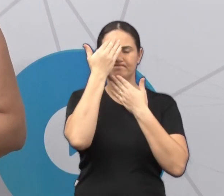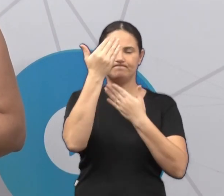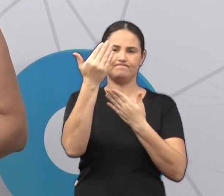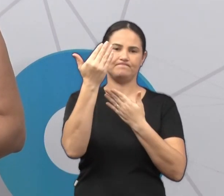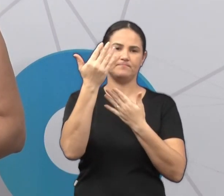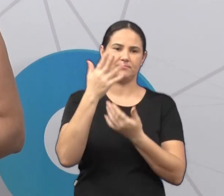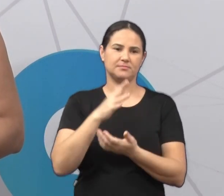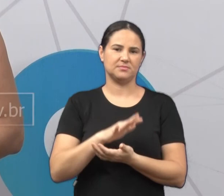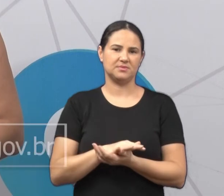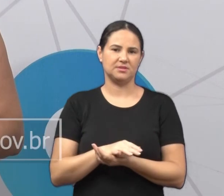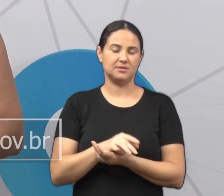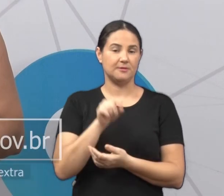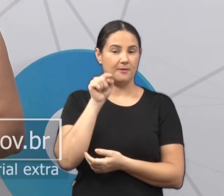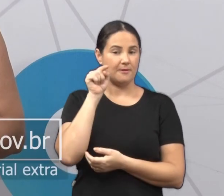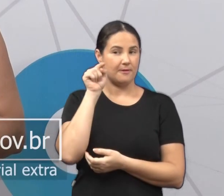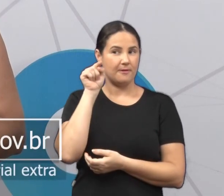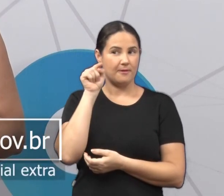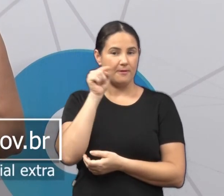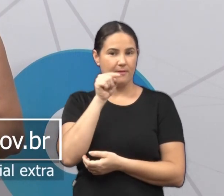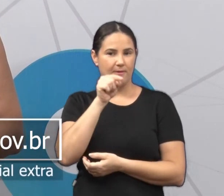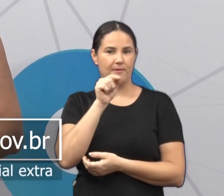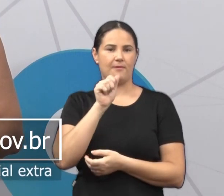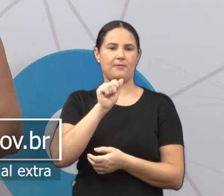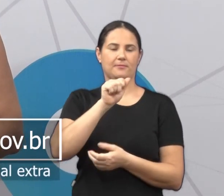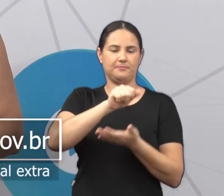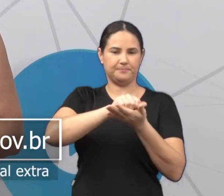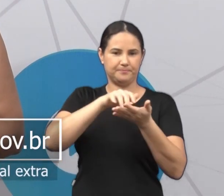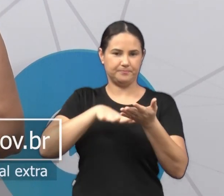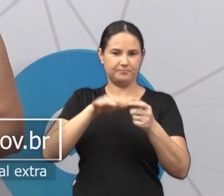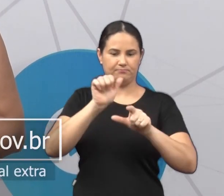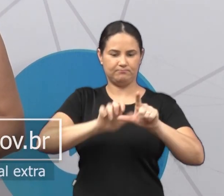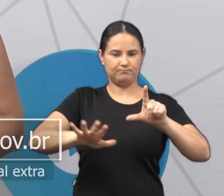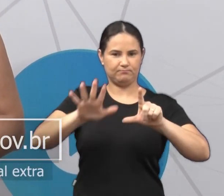Essa atividade vai estar disponível lá na plataforma Eduque,